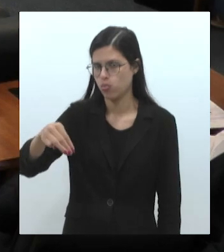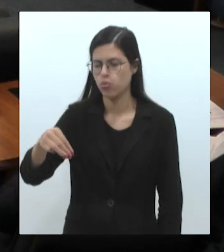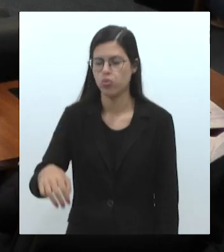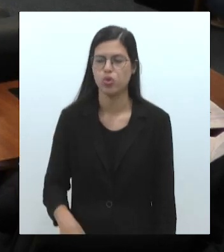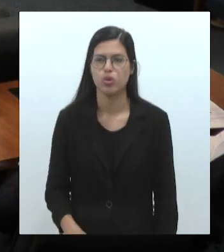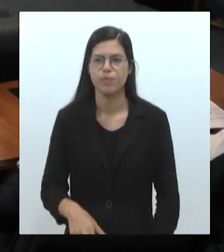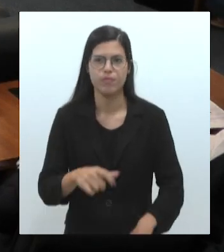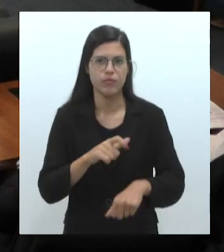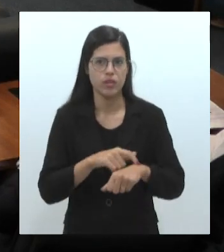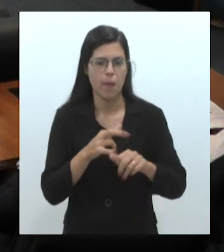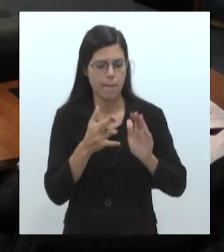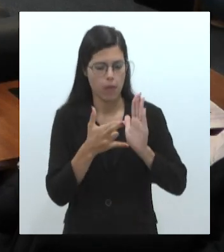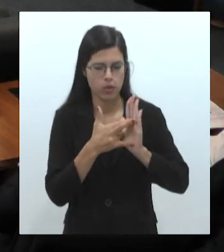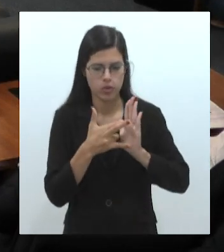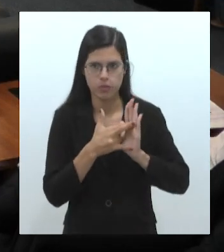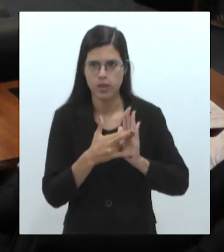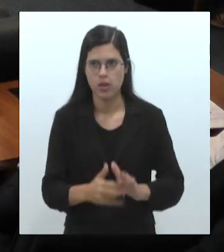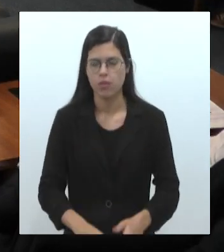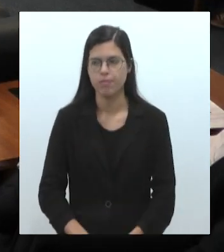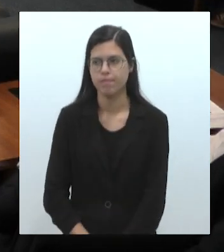regimental.